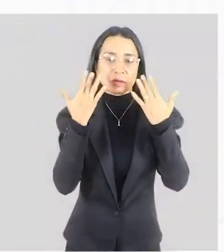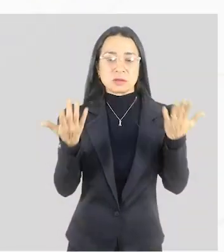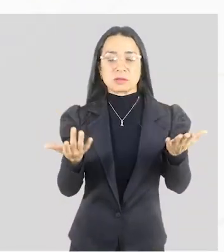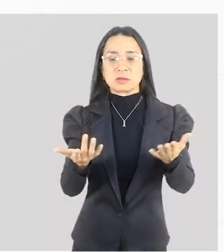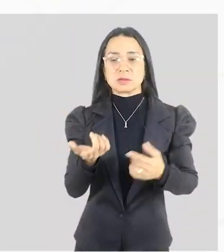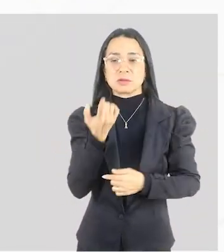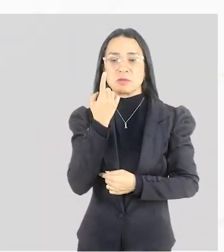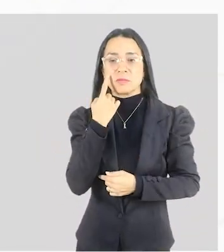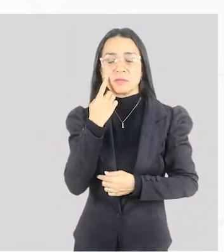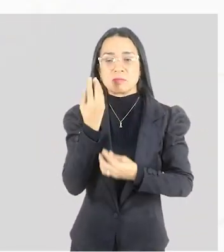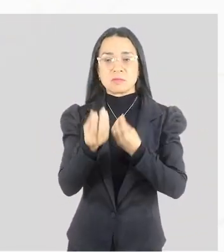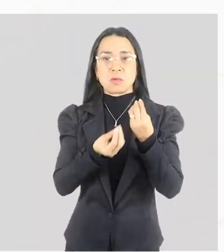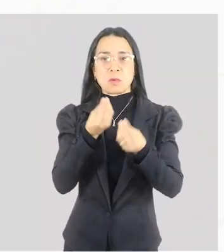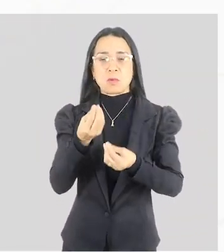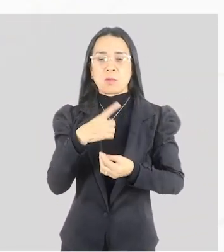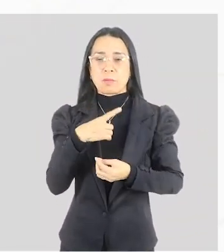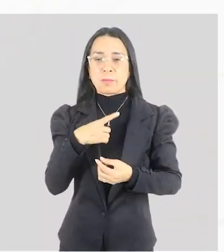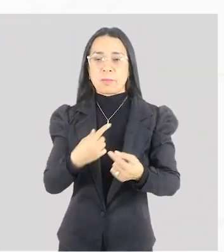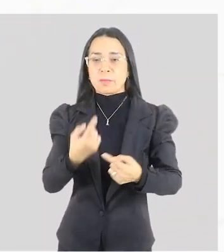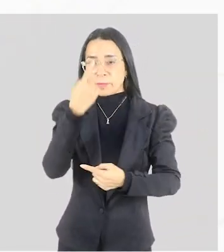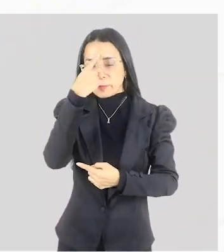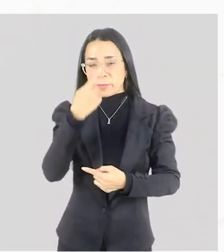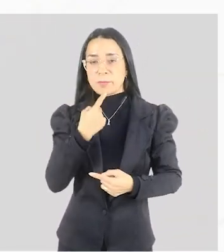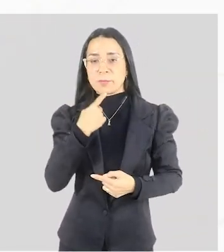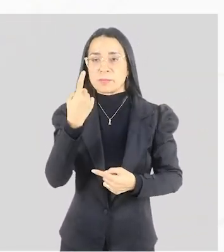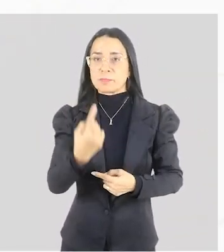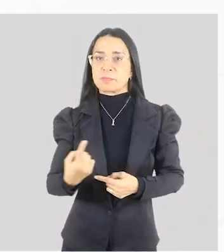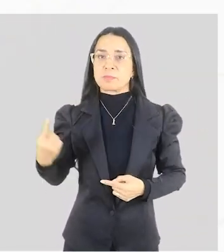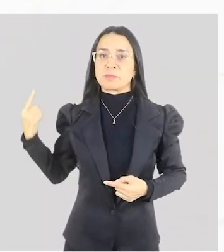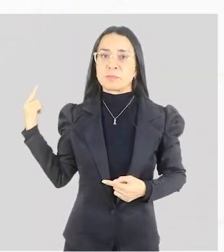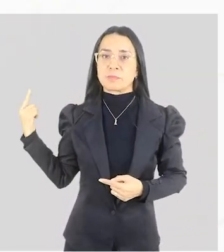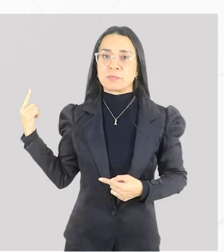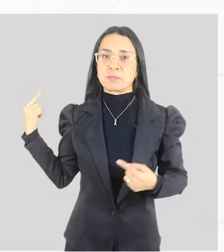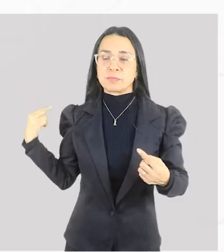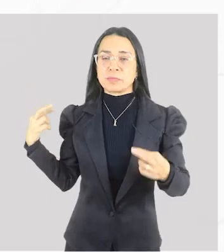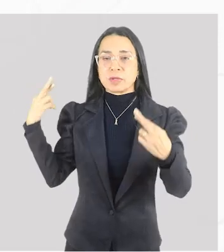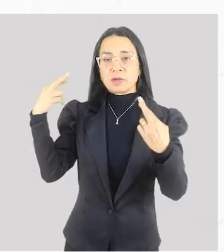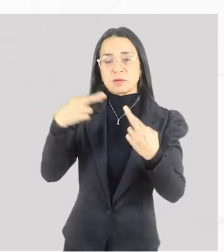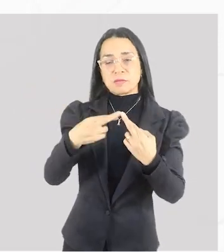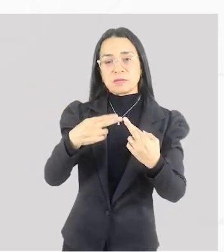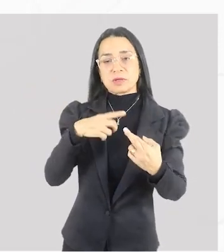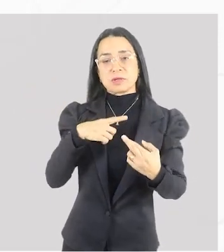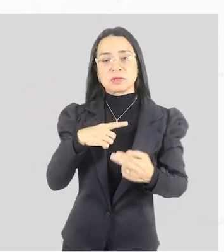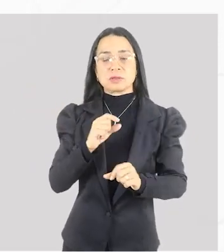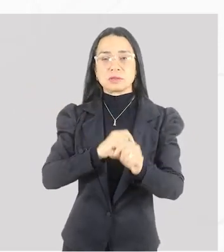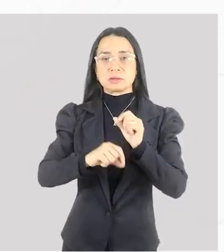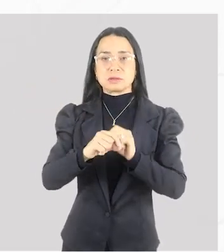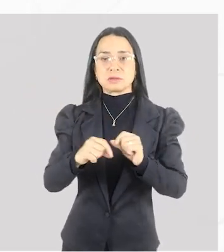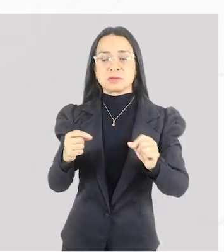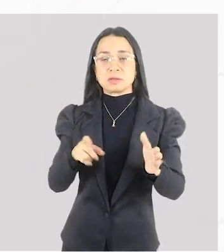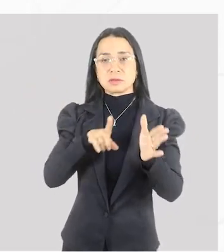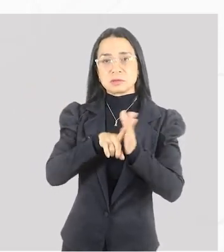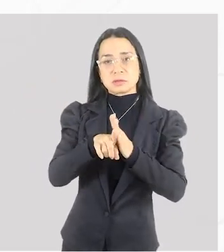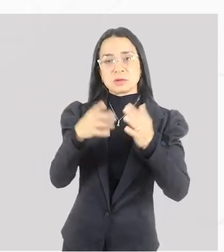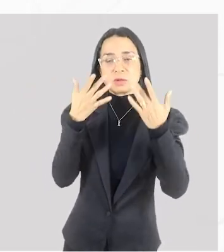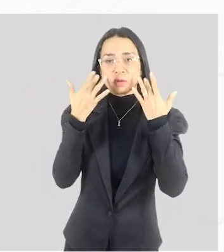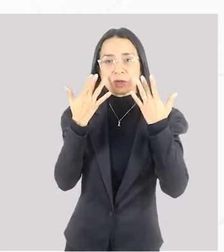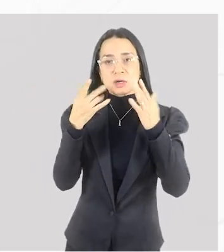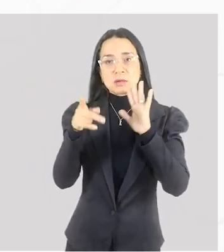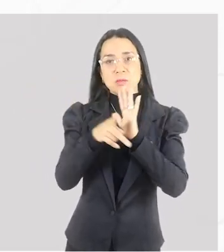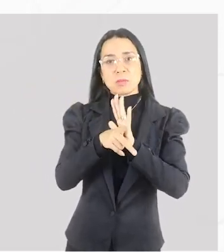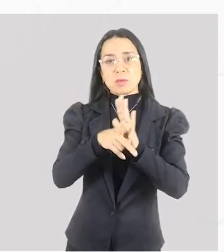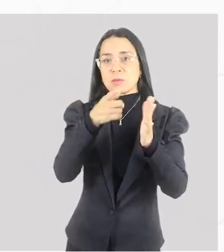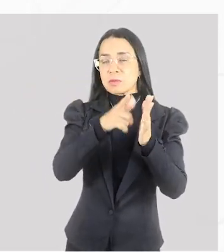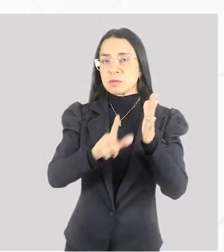As referências das vanguardas, elas aparecem muito mais nas questões de arte do que propriamente nas questões